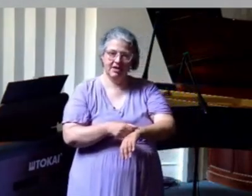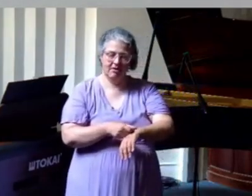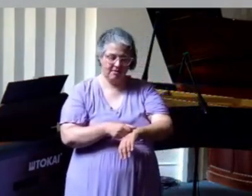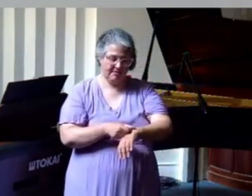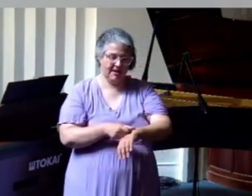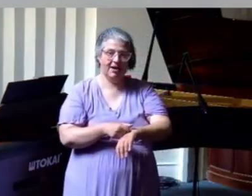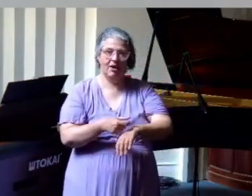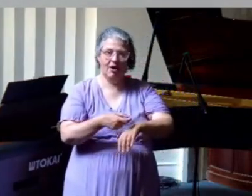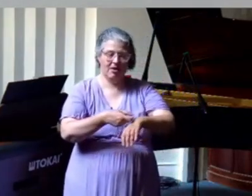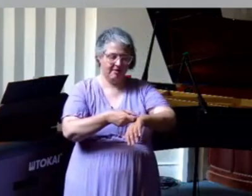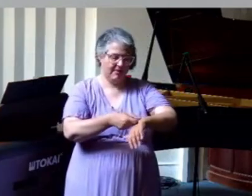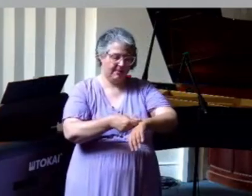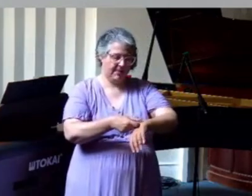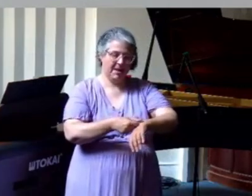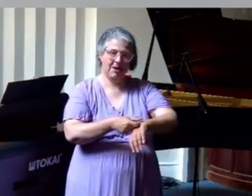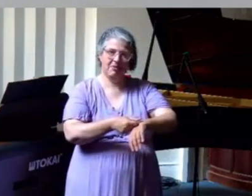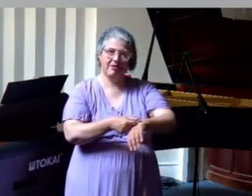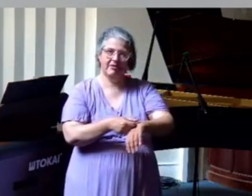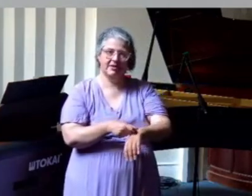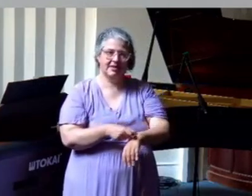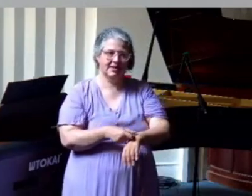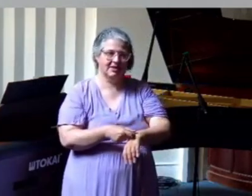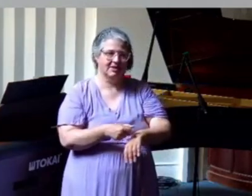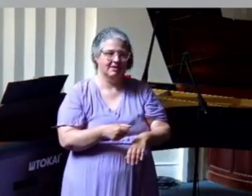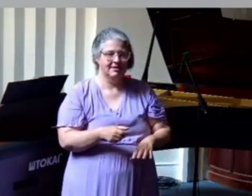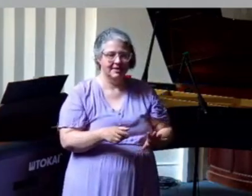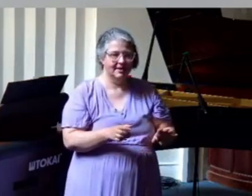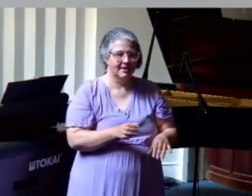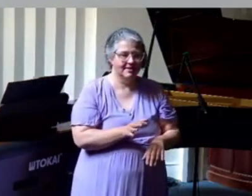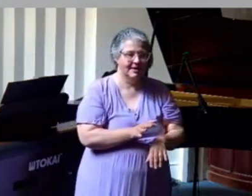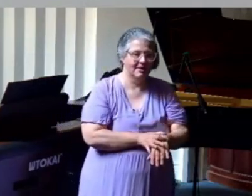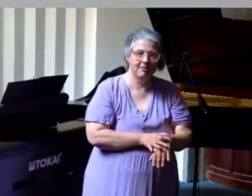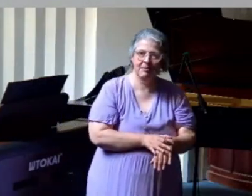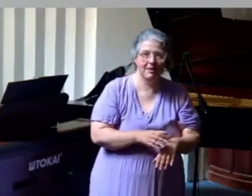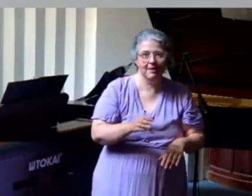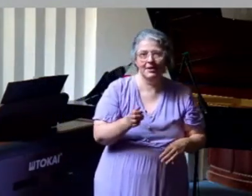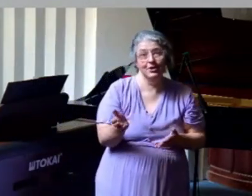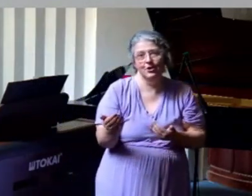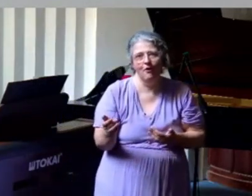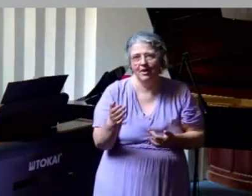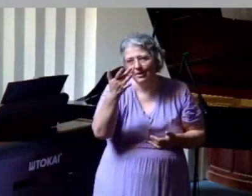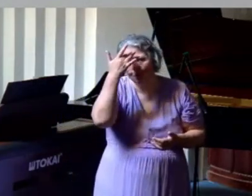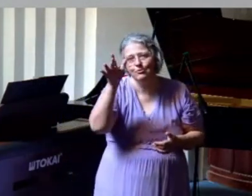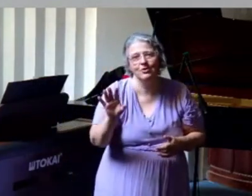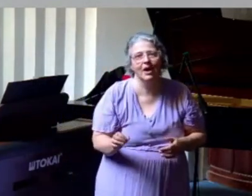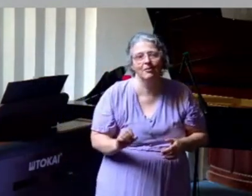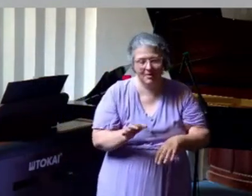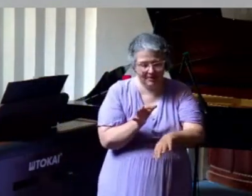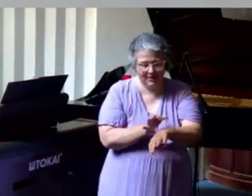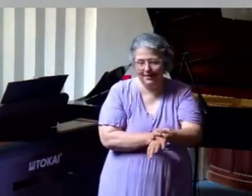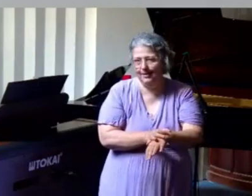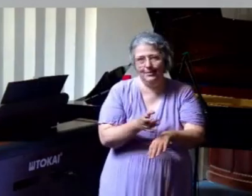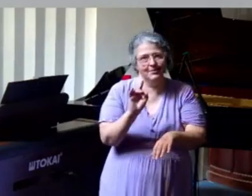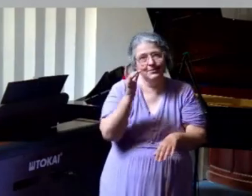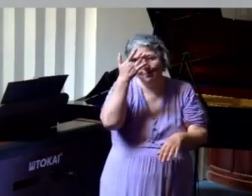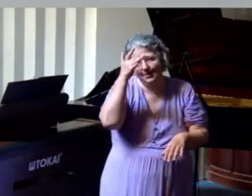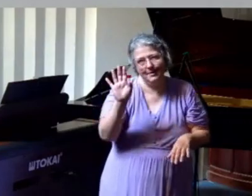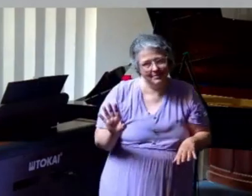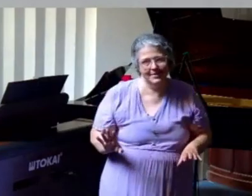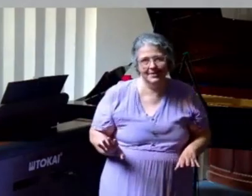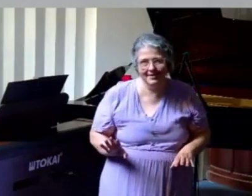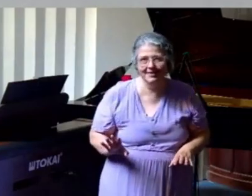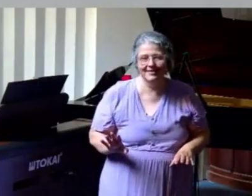que os mais novos, primeiro os mais novos nem sabem direito o que é relógio, né, crianças? Tá tudo no celular, né? Mas quando virem